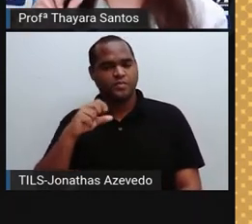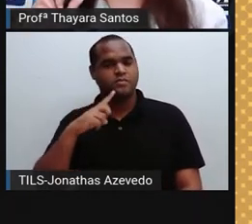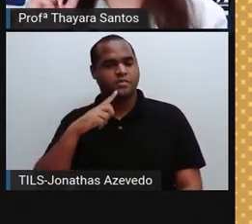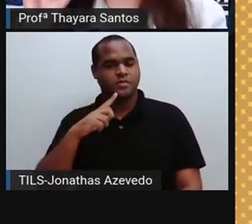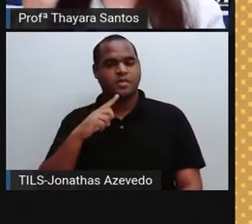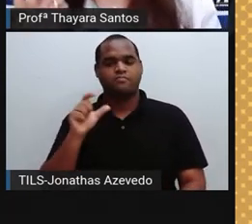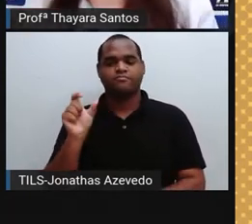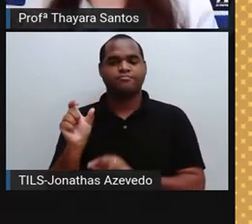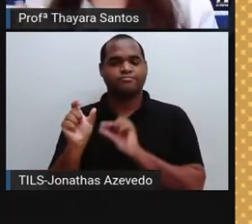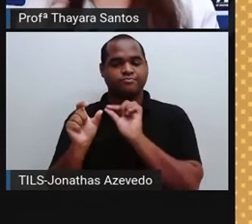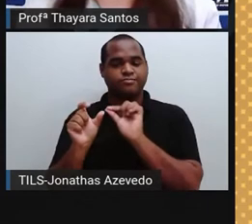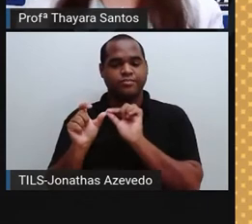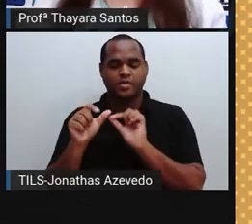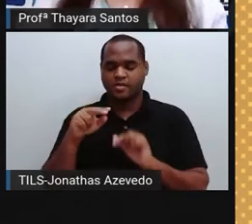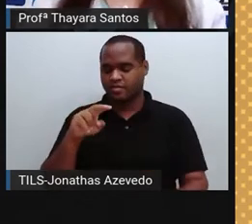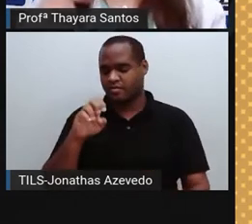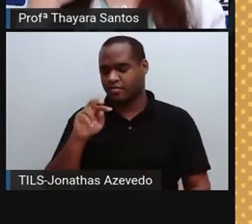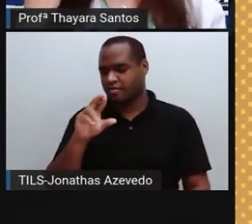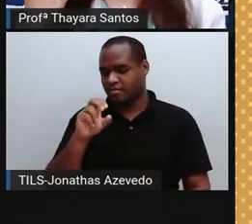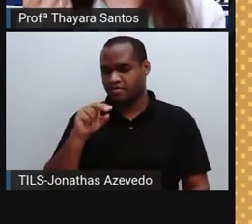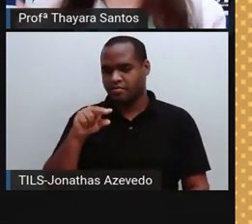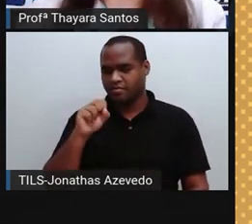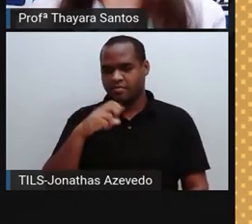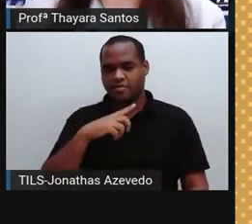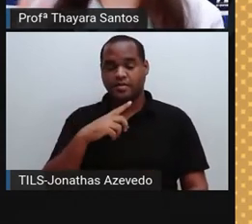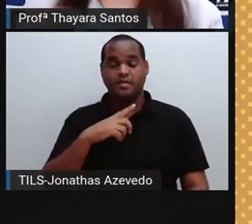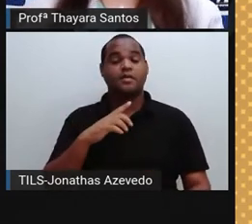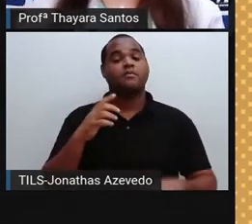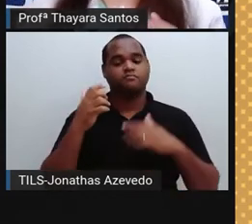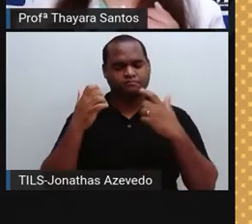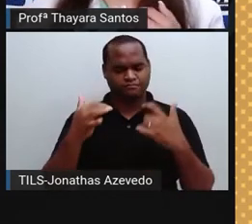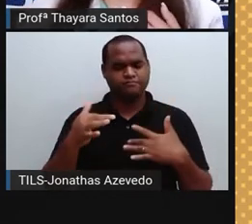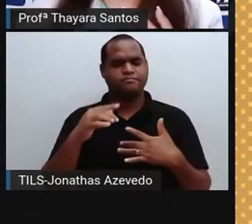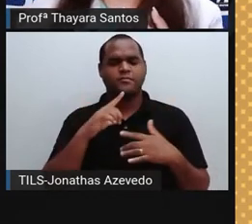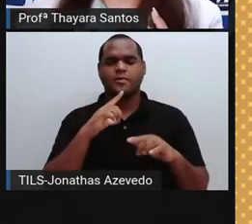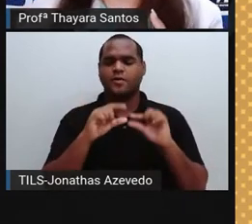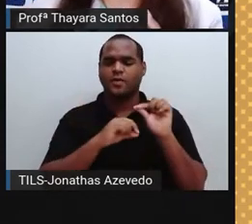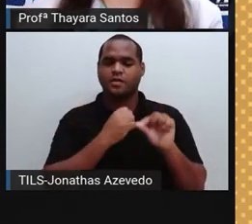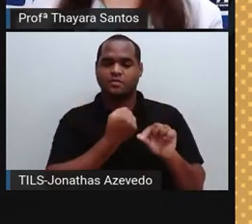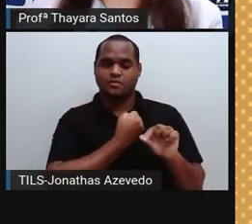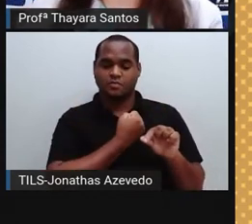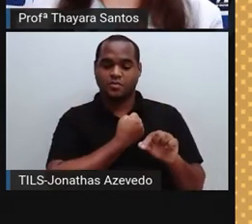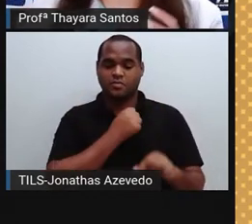vem dos nêutrons. Então, os isótonos, eles têm